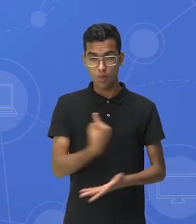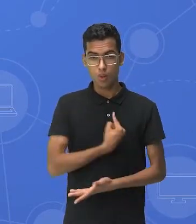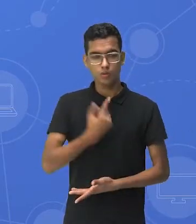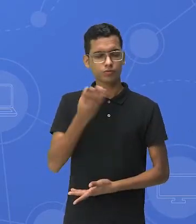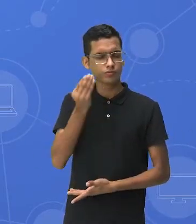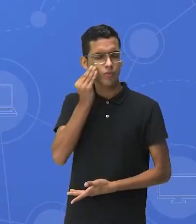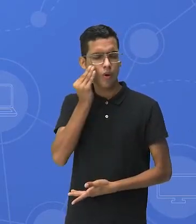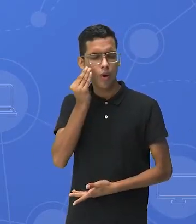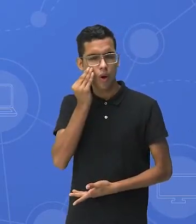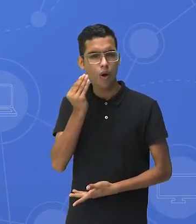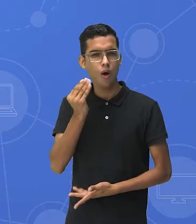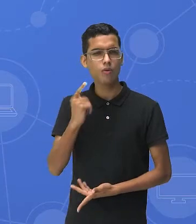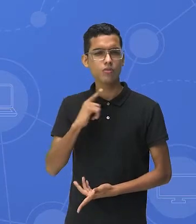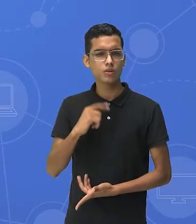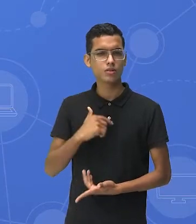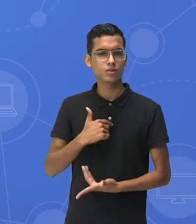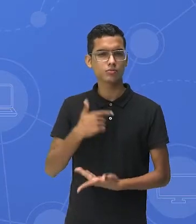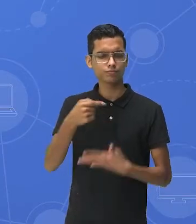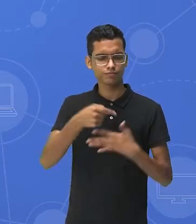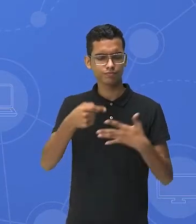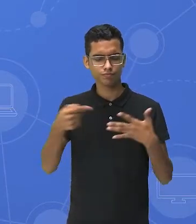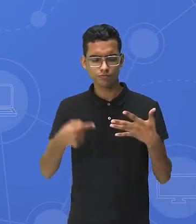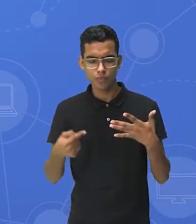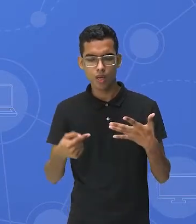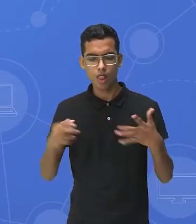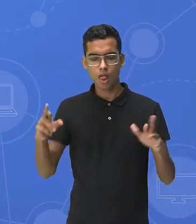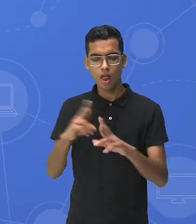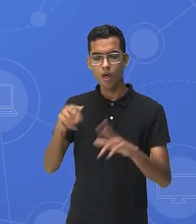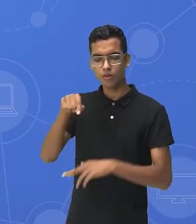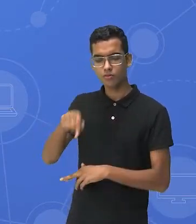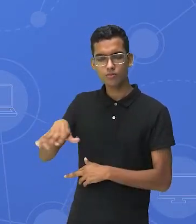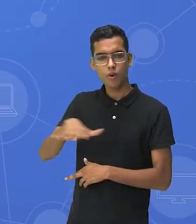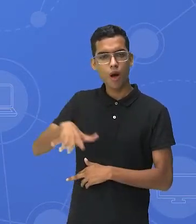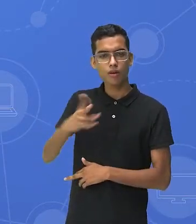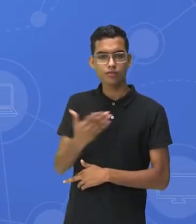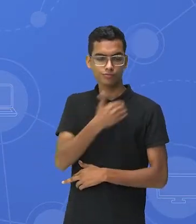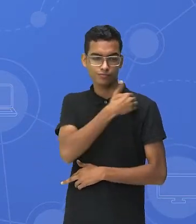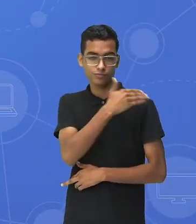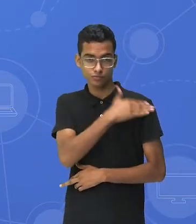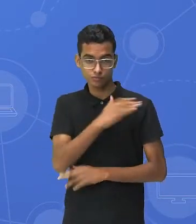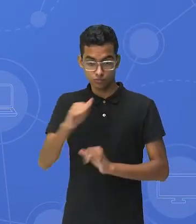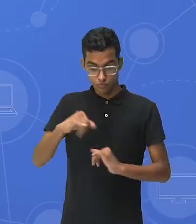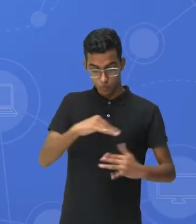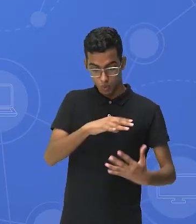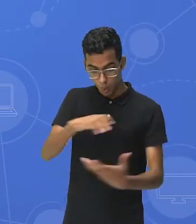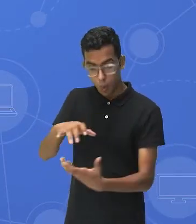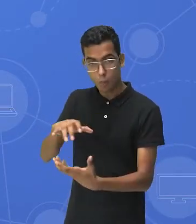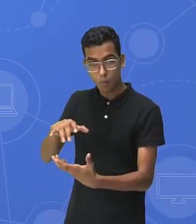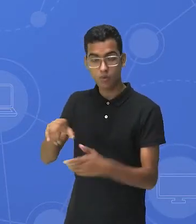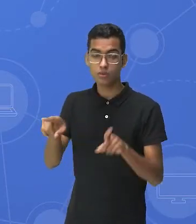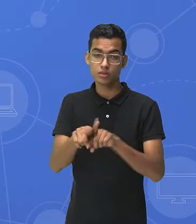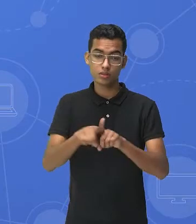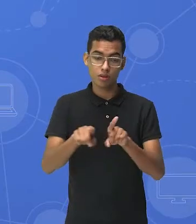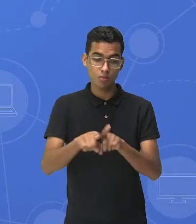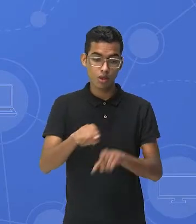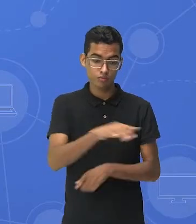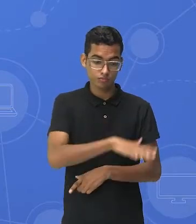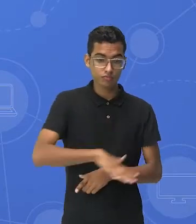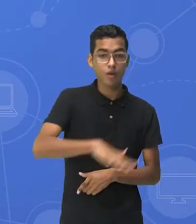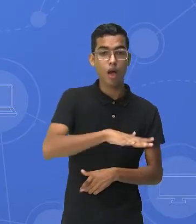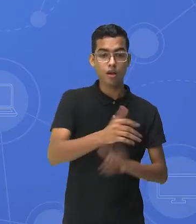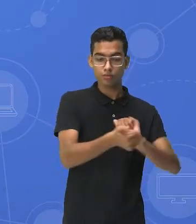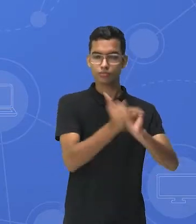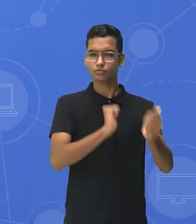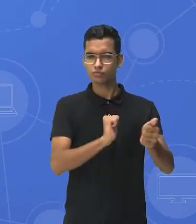questões relacionadas a essa questão do preconceito, tanto no mundo quanto no mundo esportivo. O que